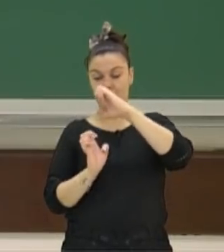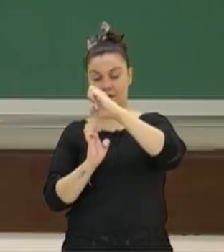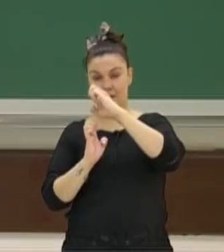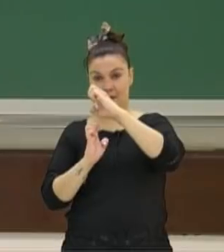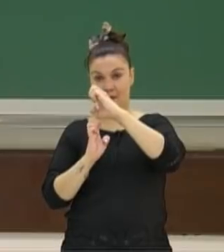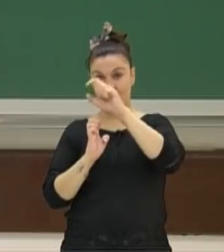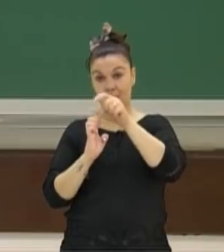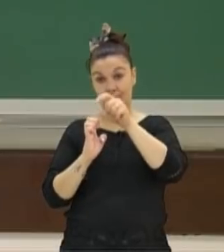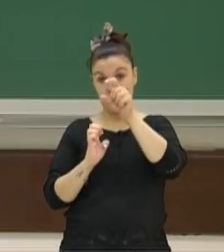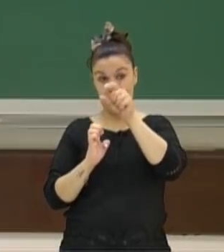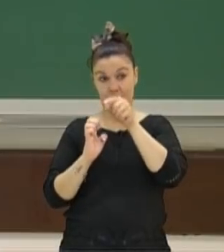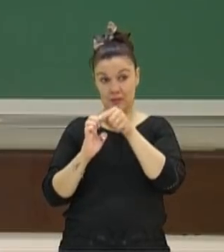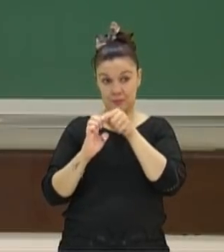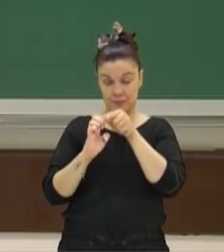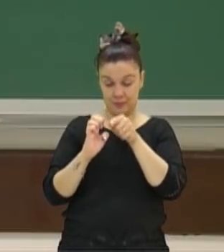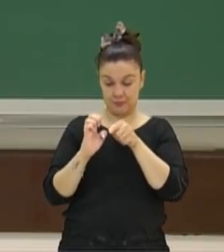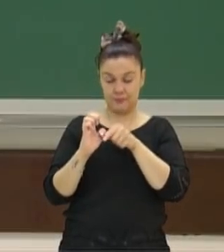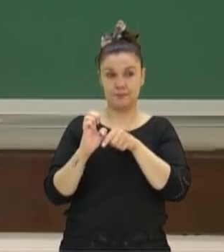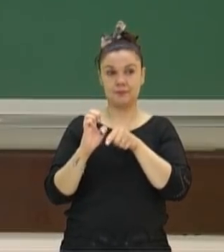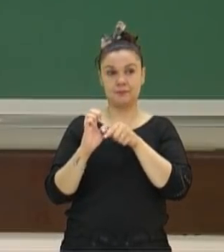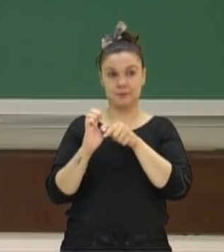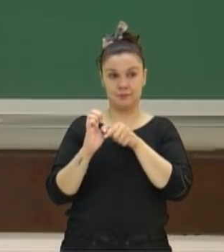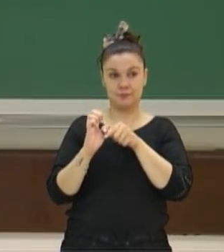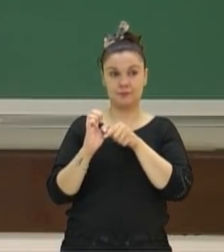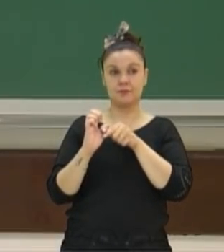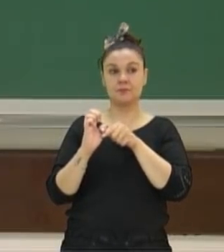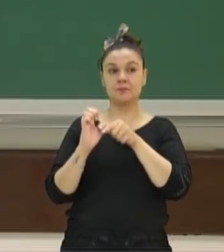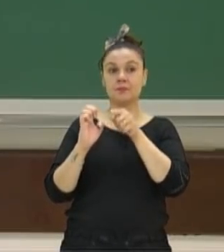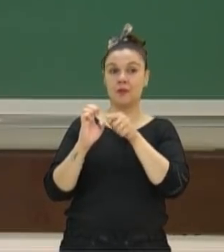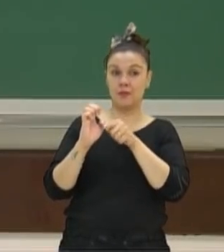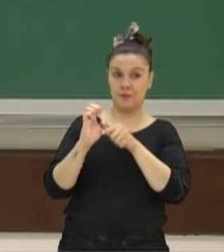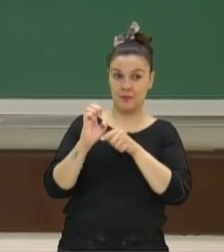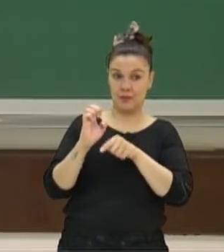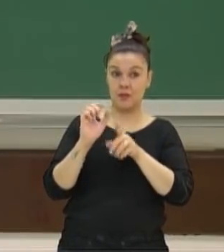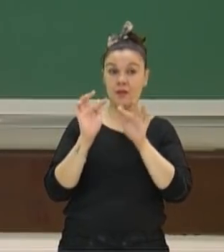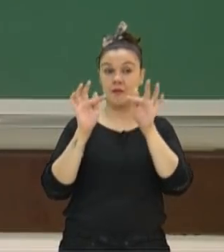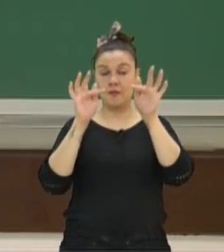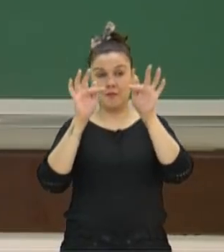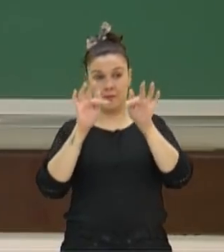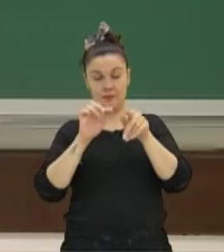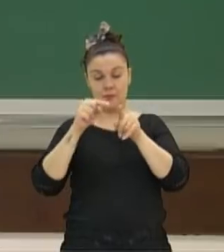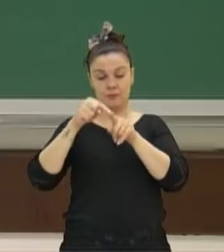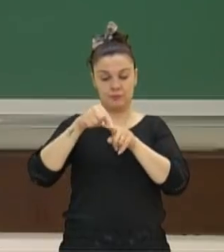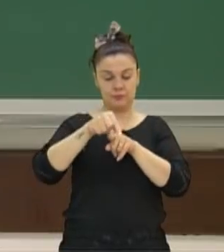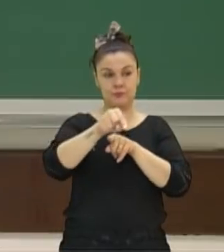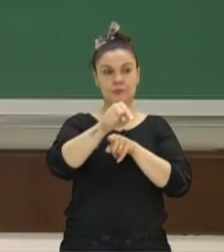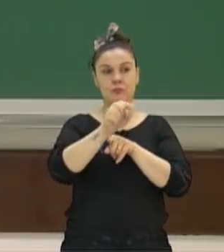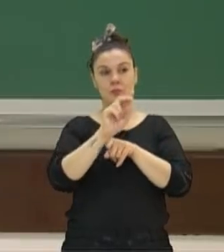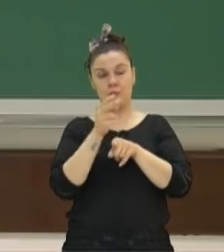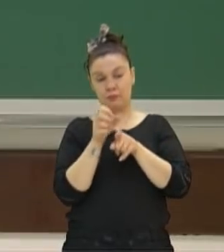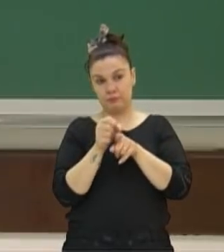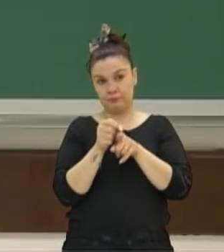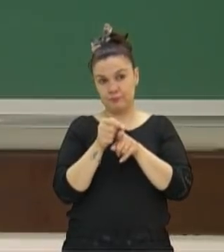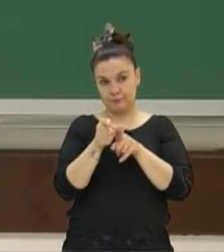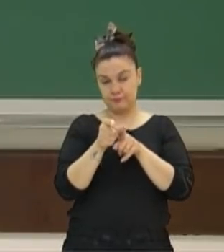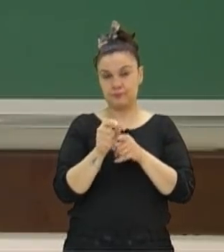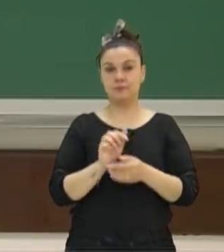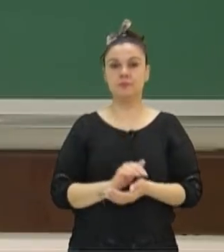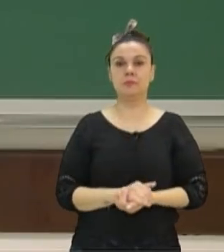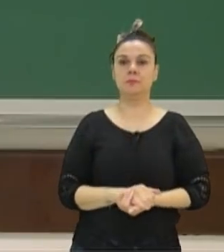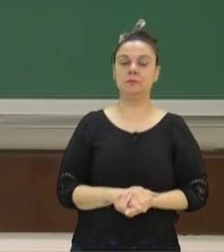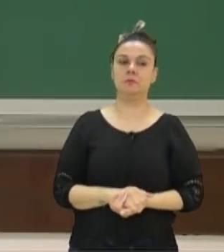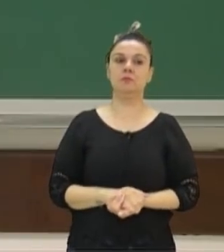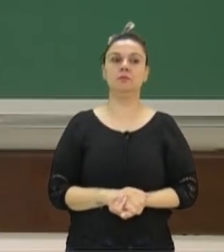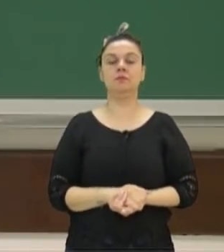vesículas seminais, passam por dentro da próstata e, finalmente, o esperma, o sêmen está pronto e vai